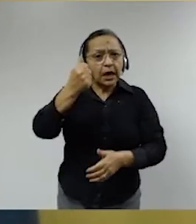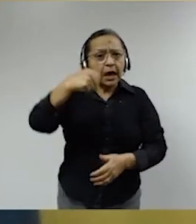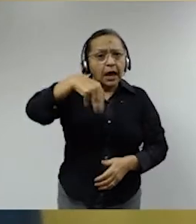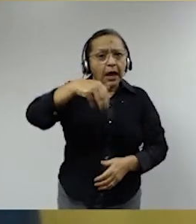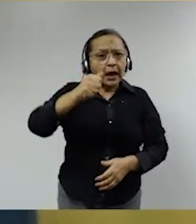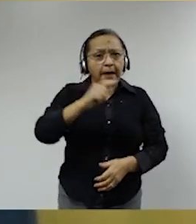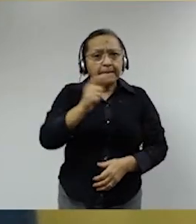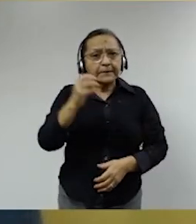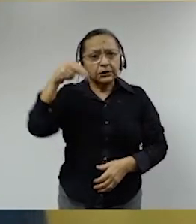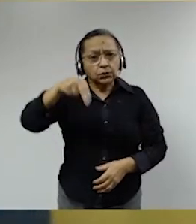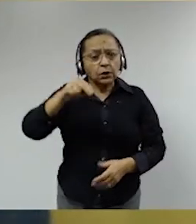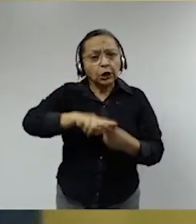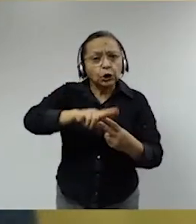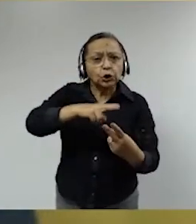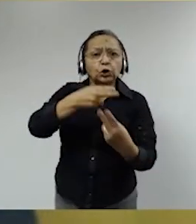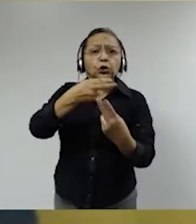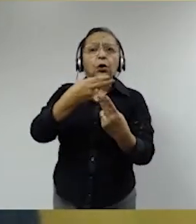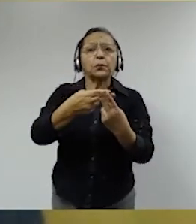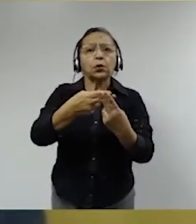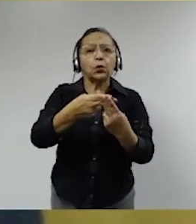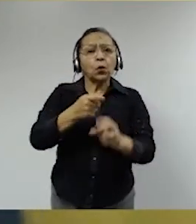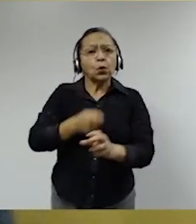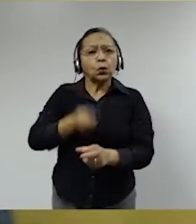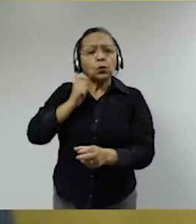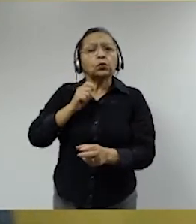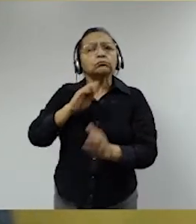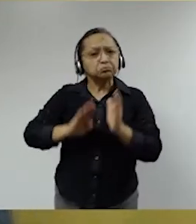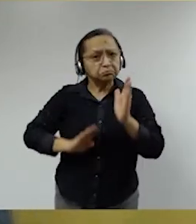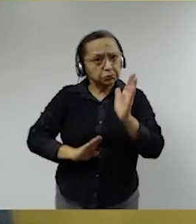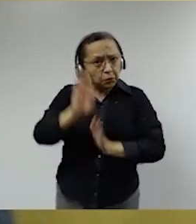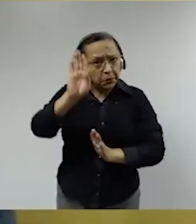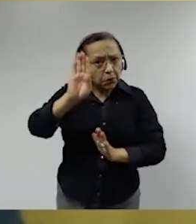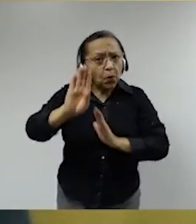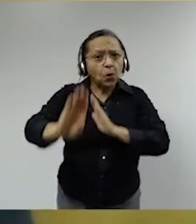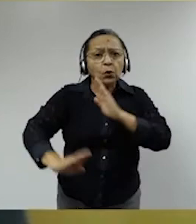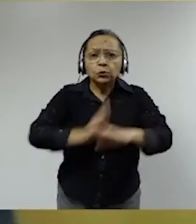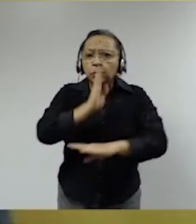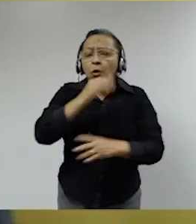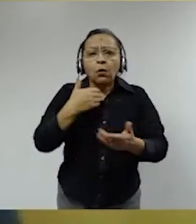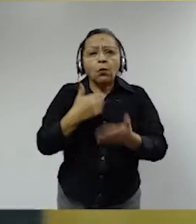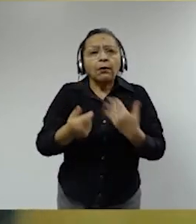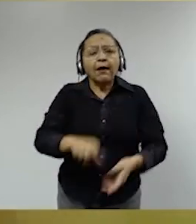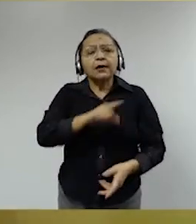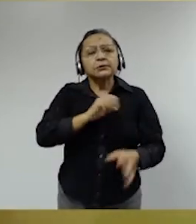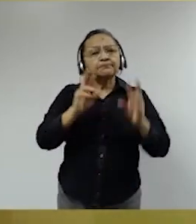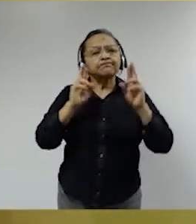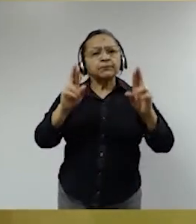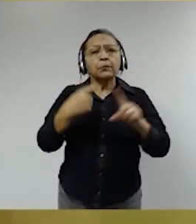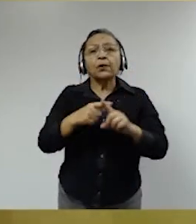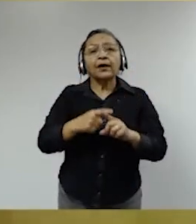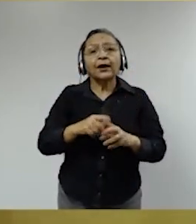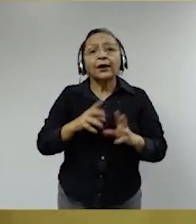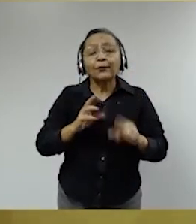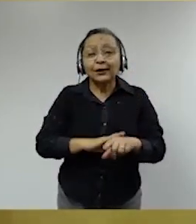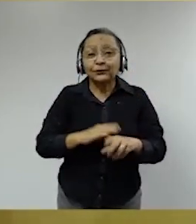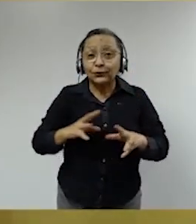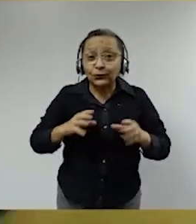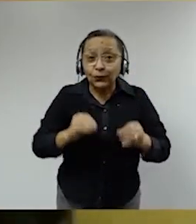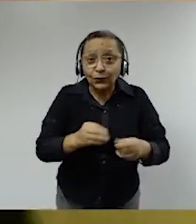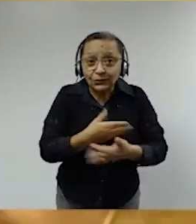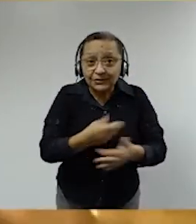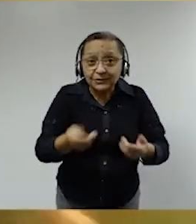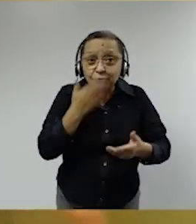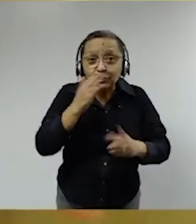que dobrou a expectativa, dobrou o seu lucro líquido, superou completamente qualquer expectativa. Por quê? Porque enquanto todos os negócios tradicionais